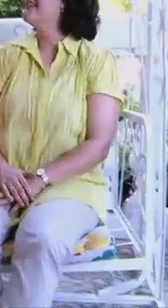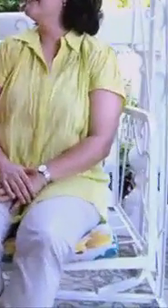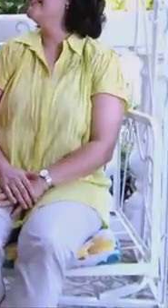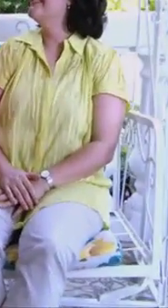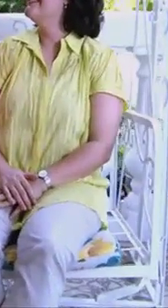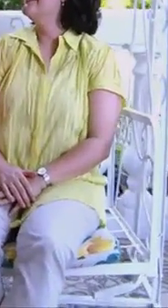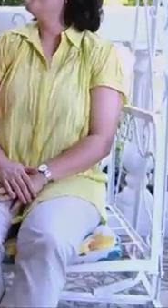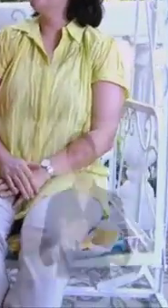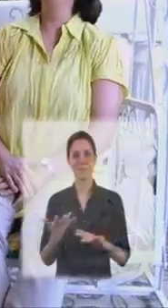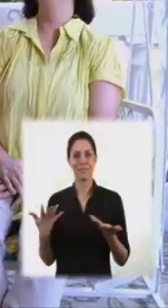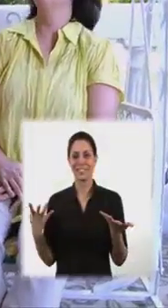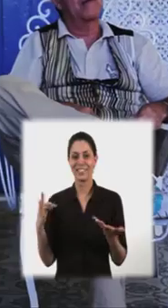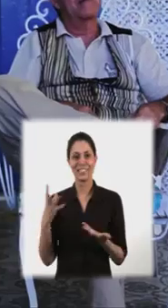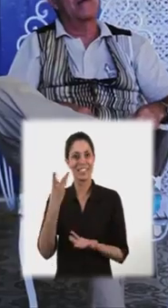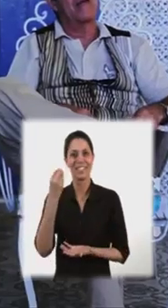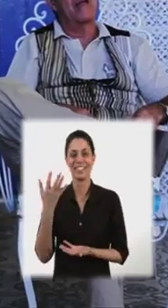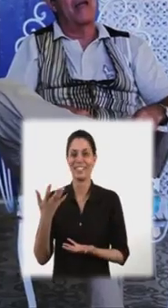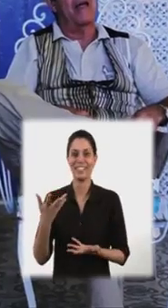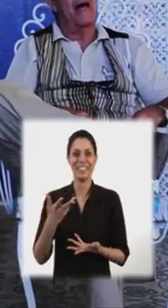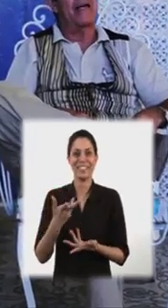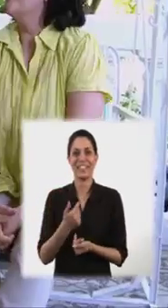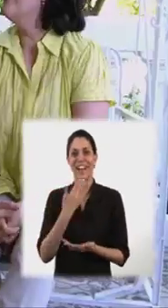E aí? Concluído o desafio?